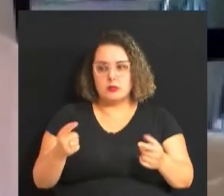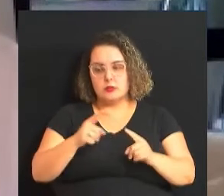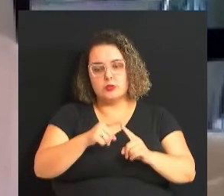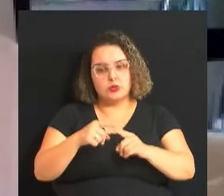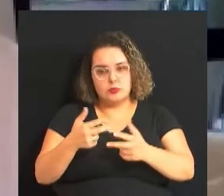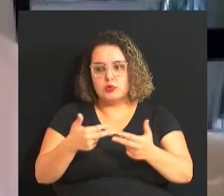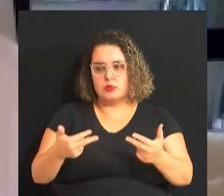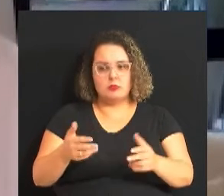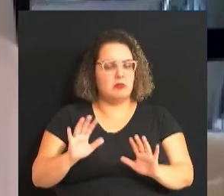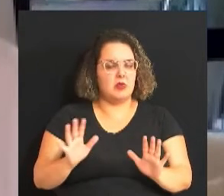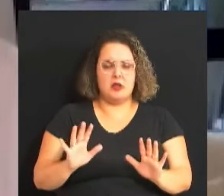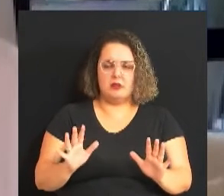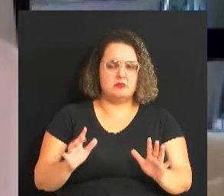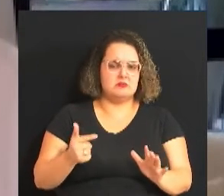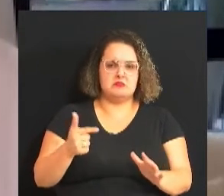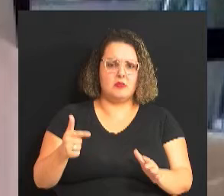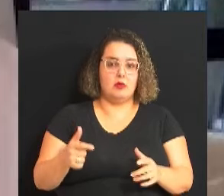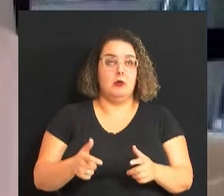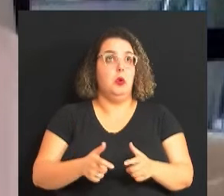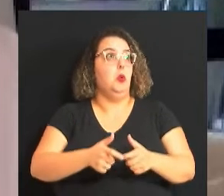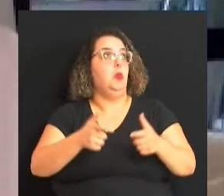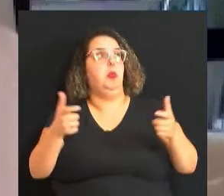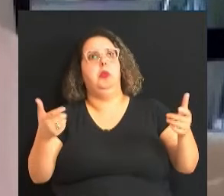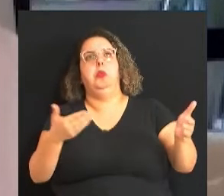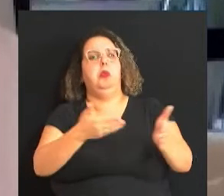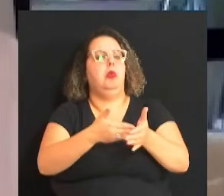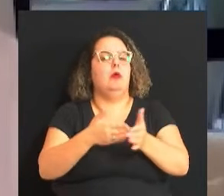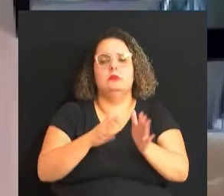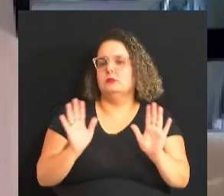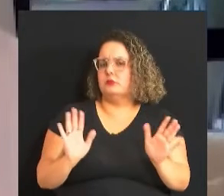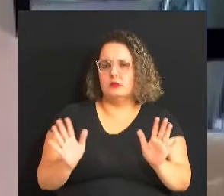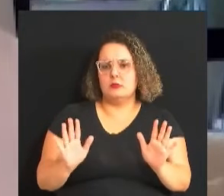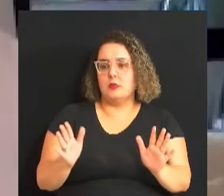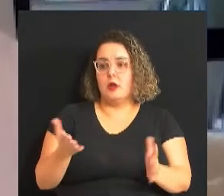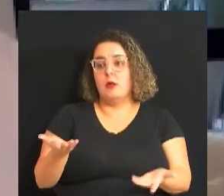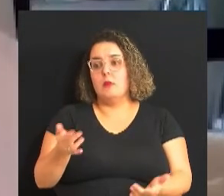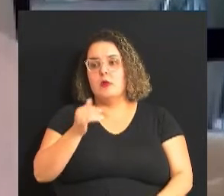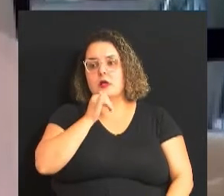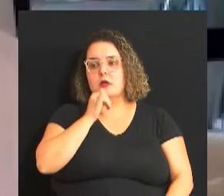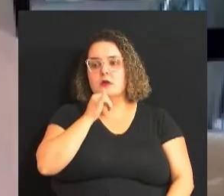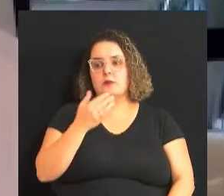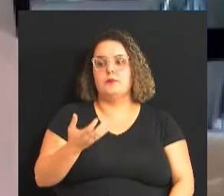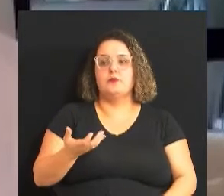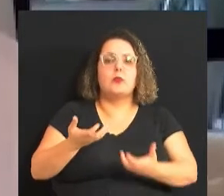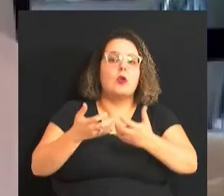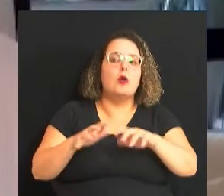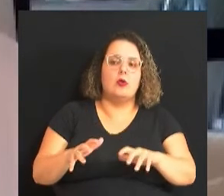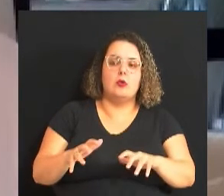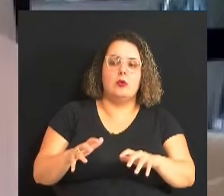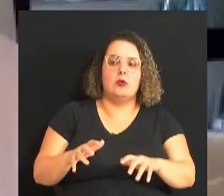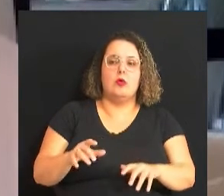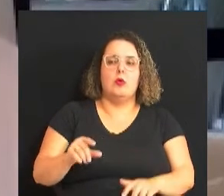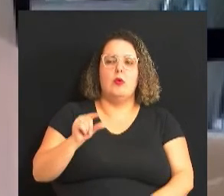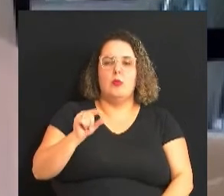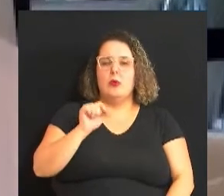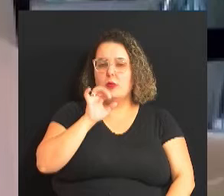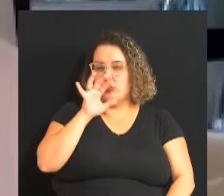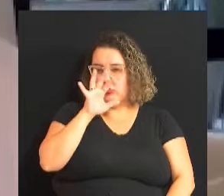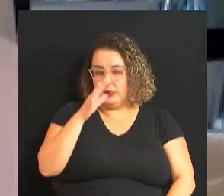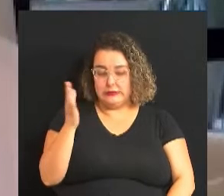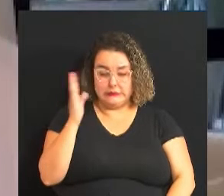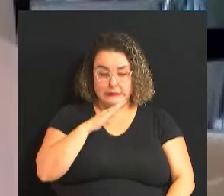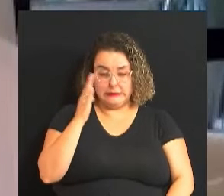Mas não existem grandes limitações. A gente sabe, por exemplo, ovo pode dar um pouco de mau cheiro, mas não vai dar para todo